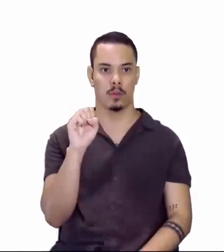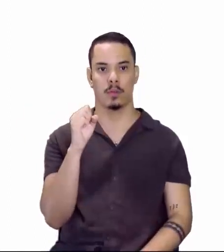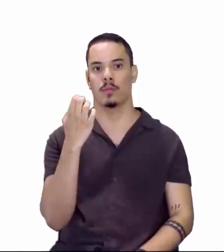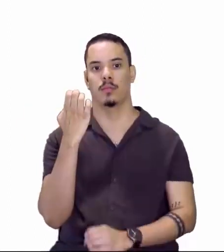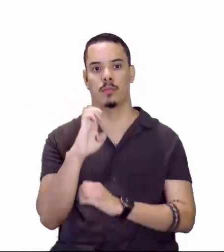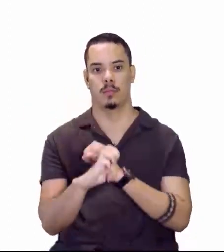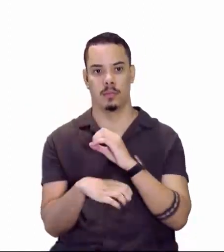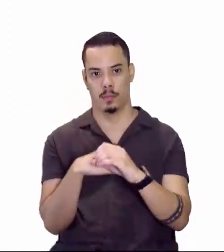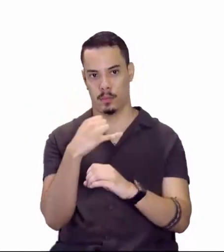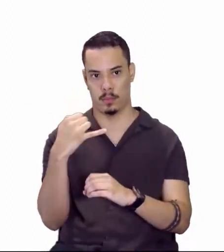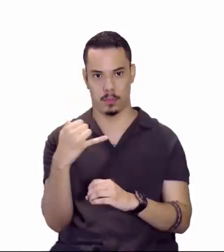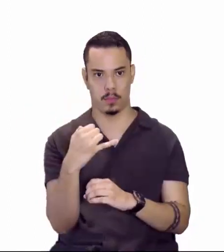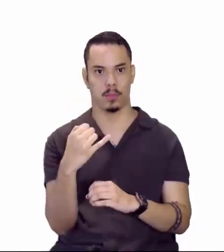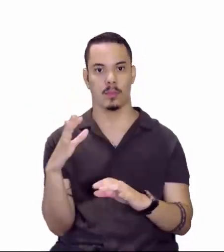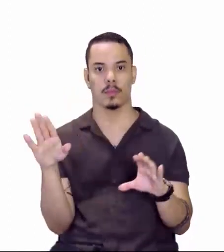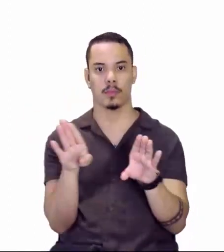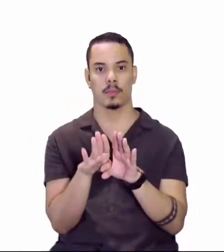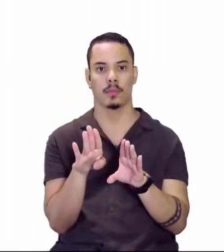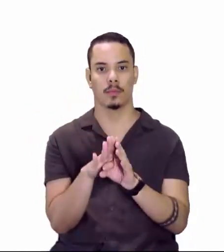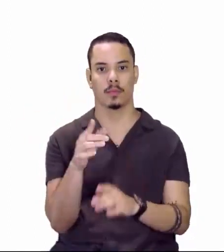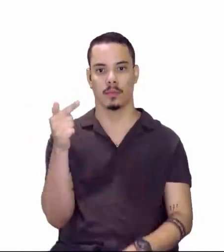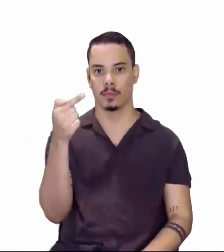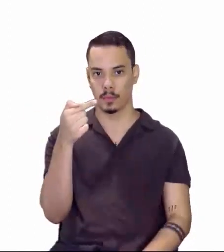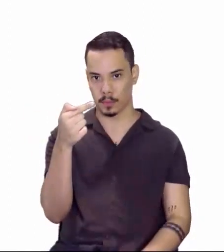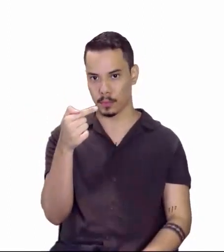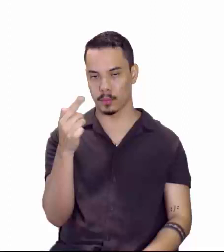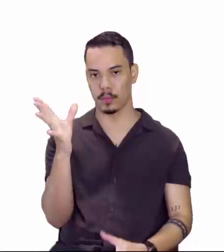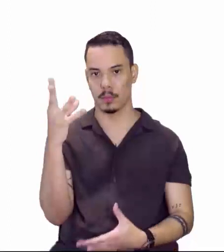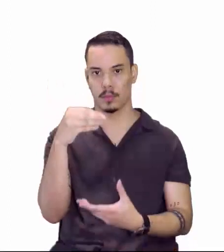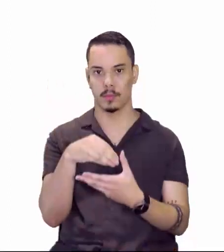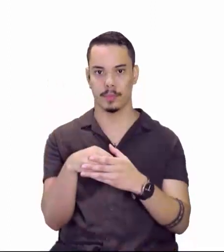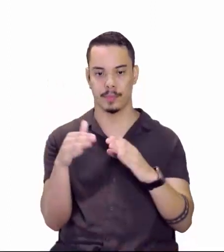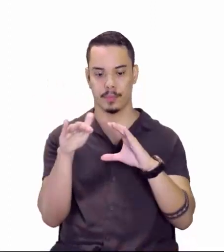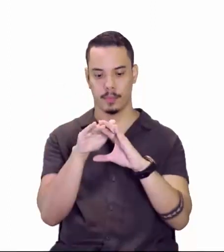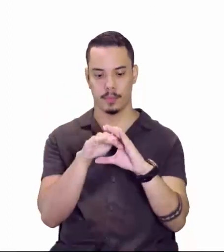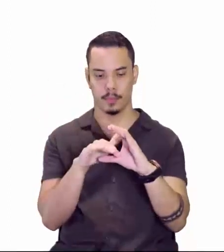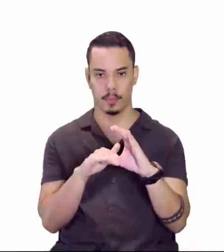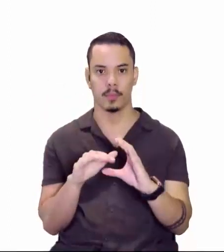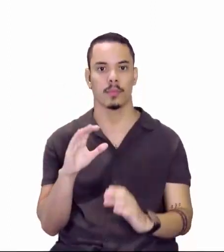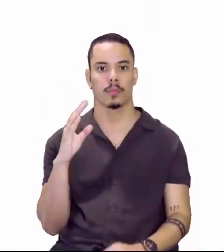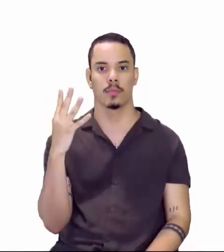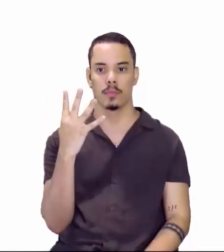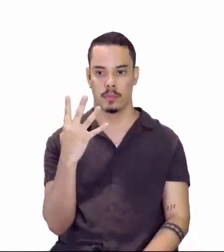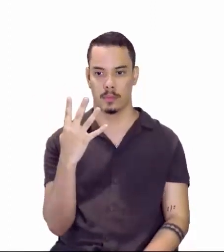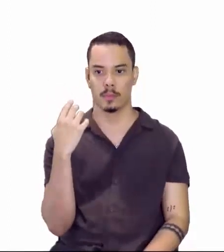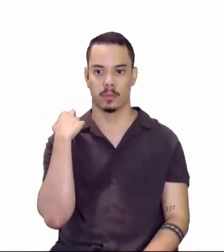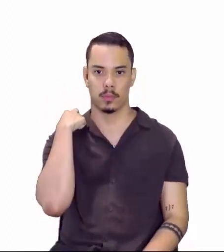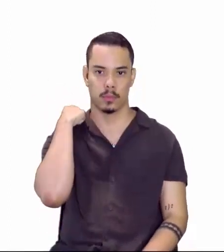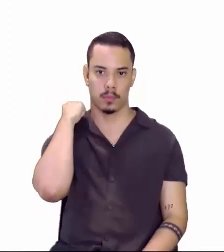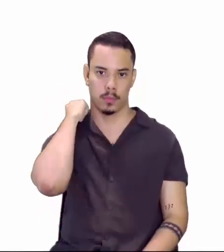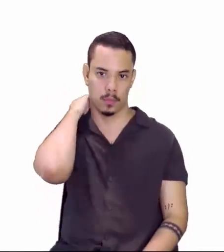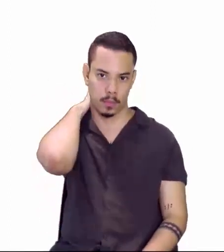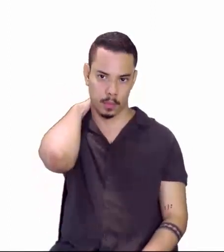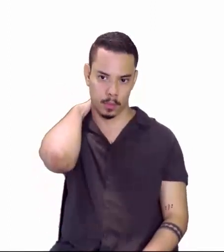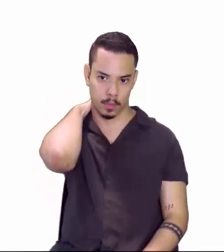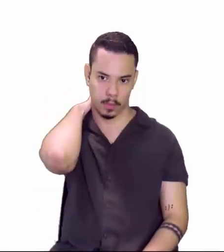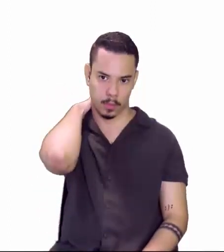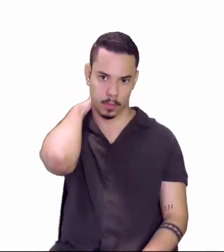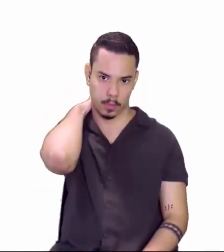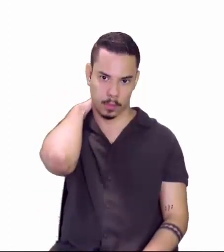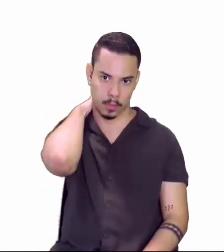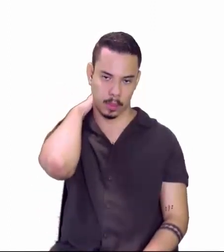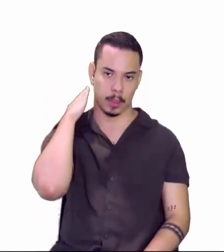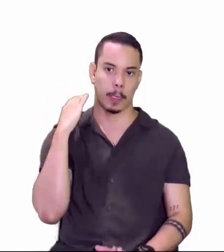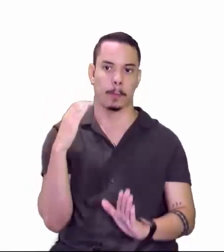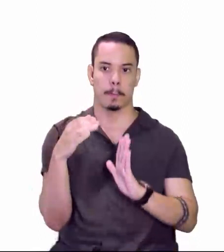camada e 7 elétrons na quarta camada. A família e o período